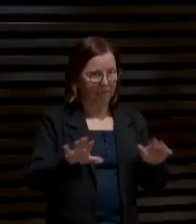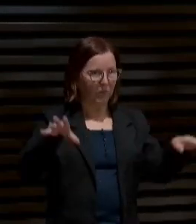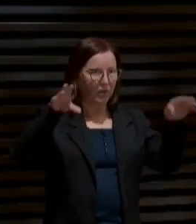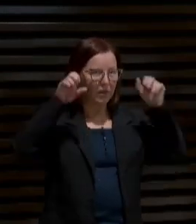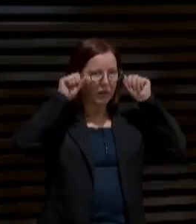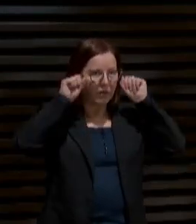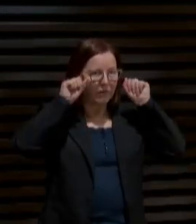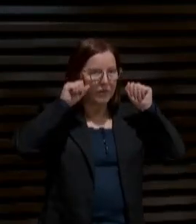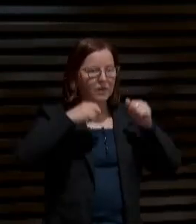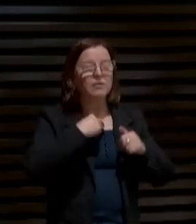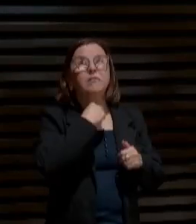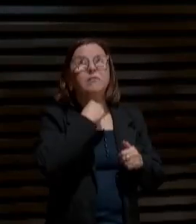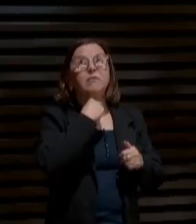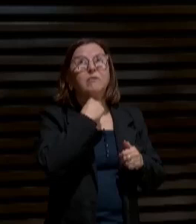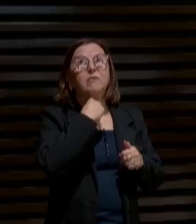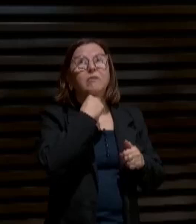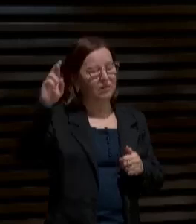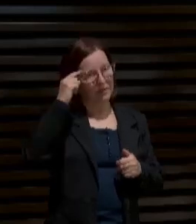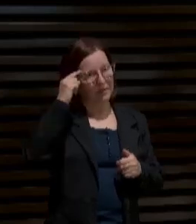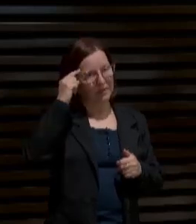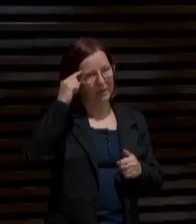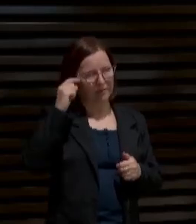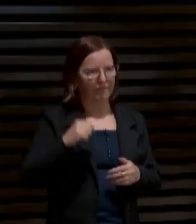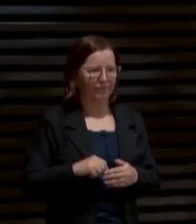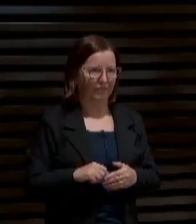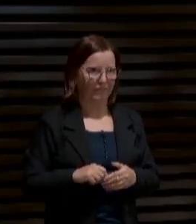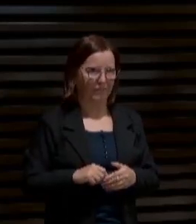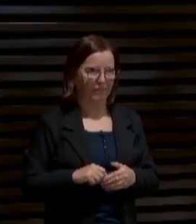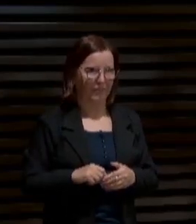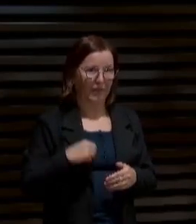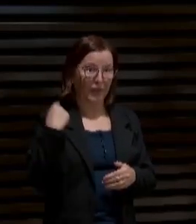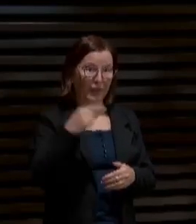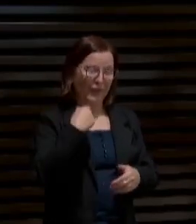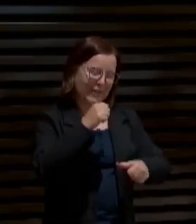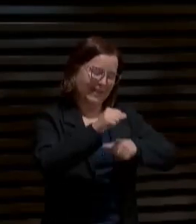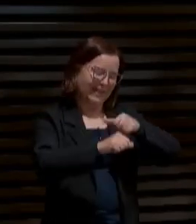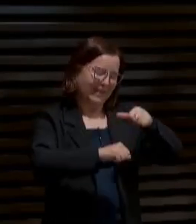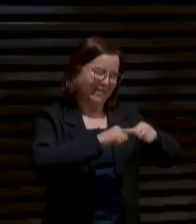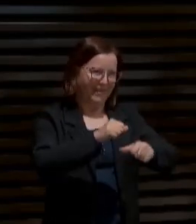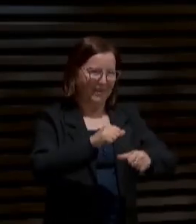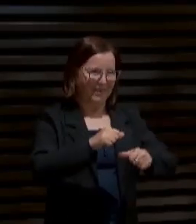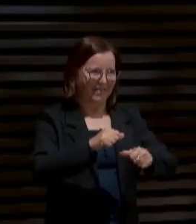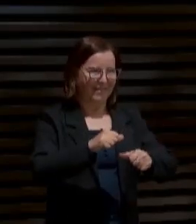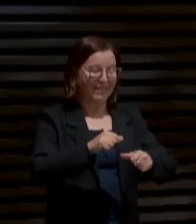pensar o irmão nós somos gerados de uma semente incorruptível